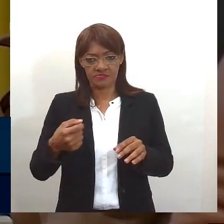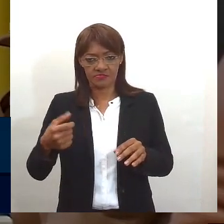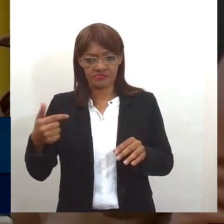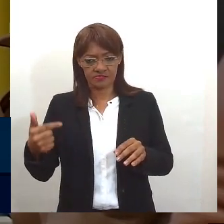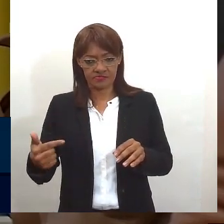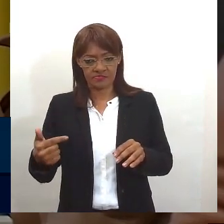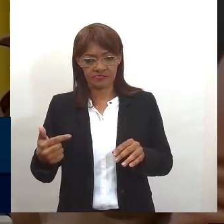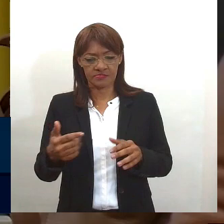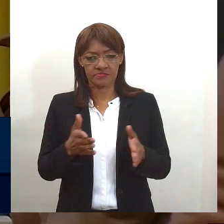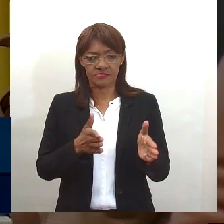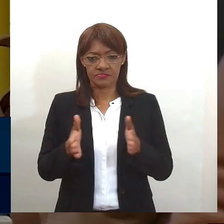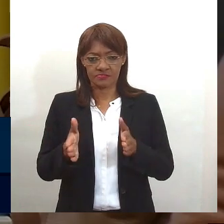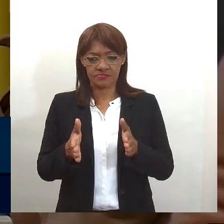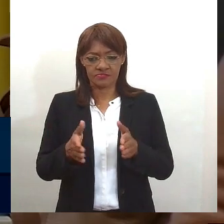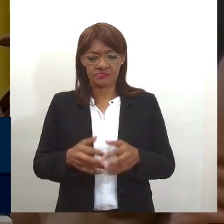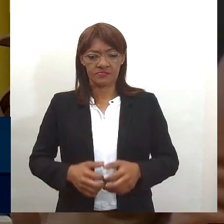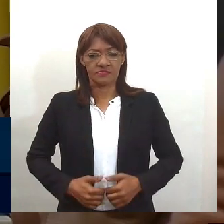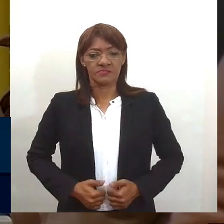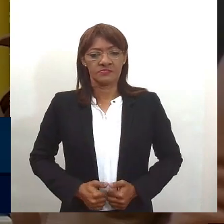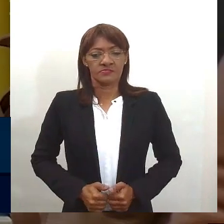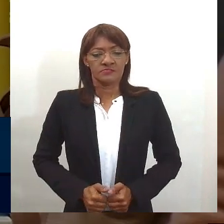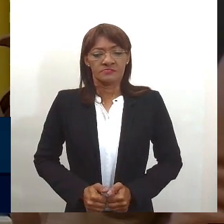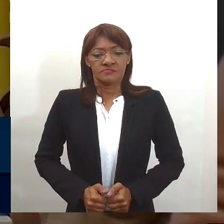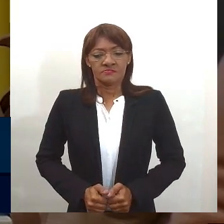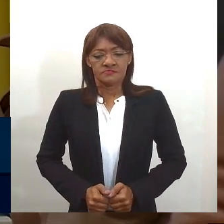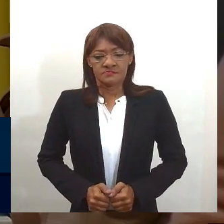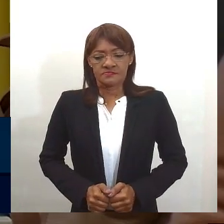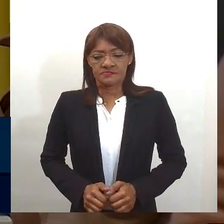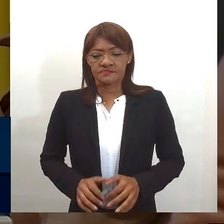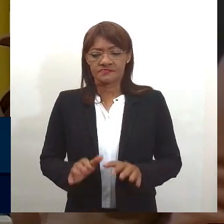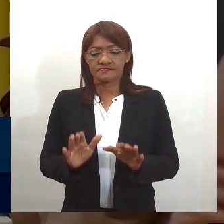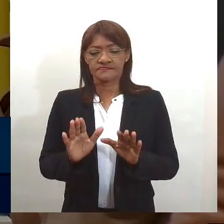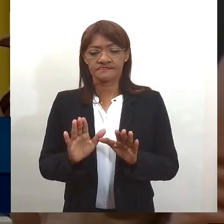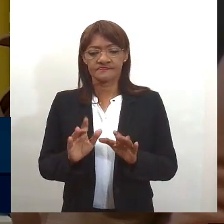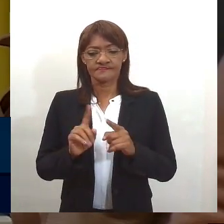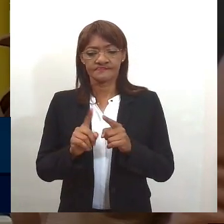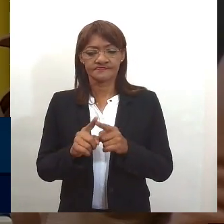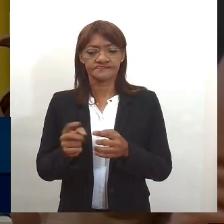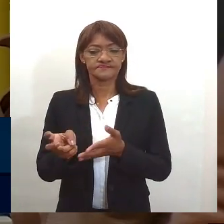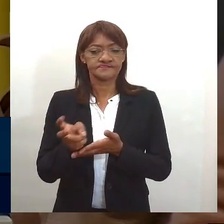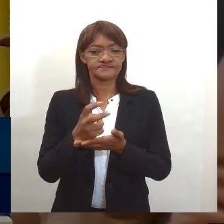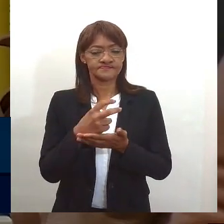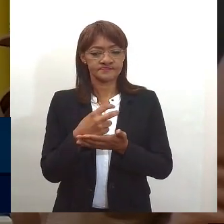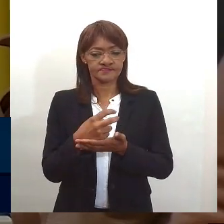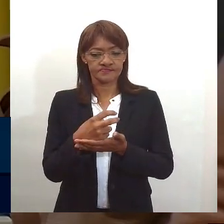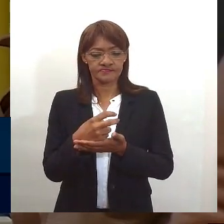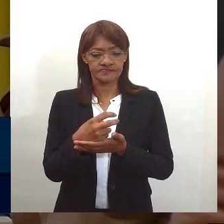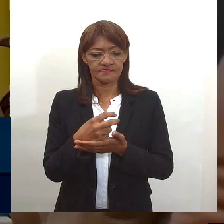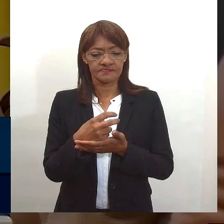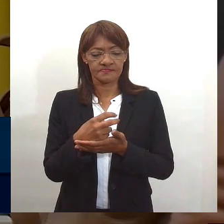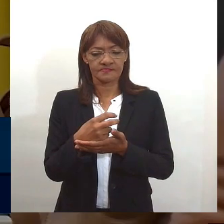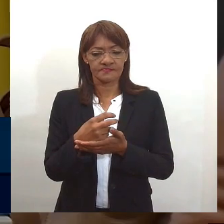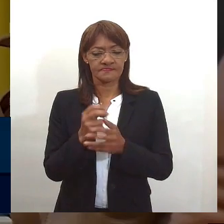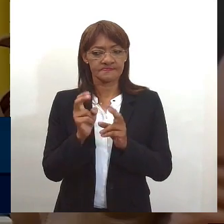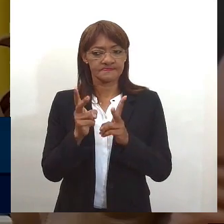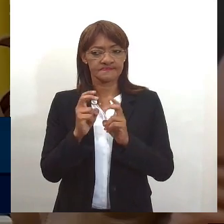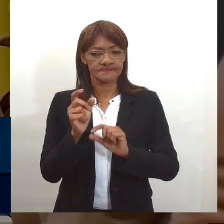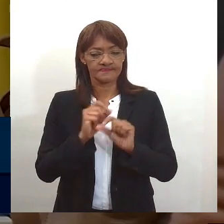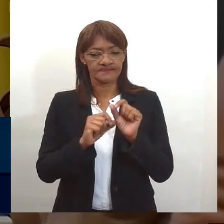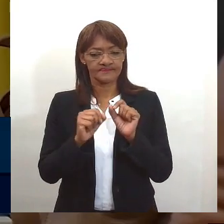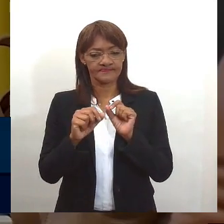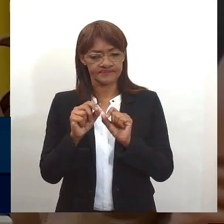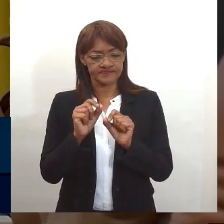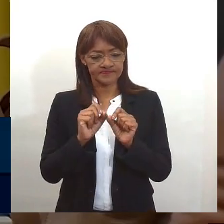Essa aí é a comparação das receitas tributárias, né? A gente vê que teve uma queda do percentual do